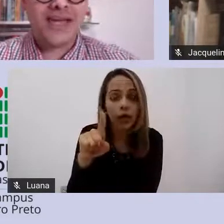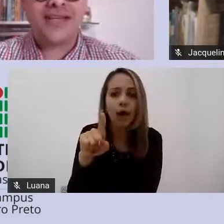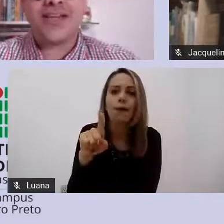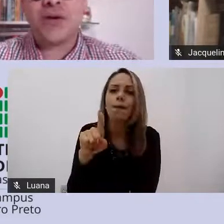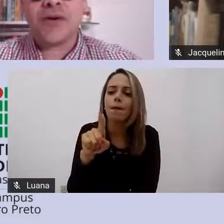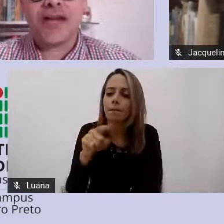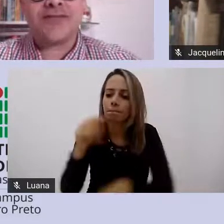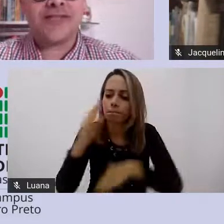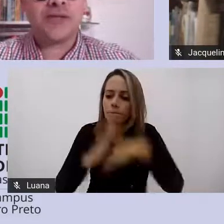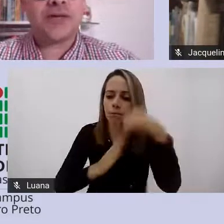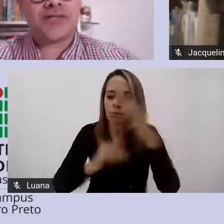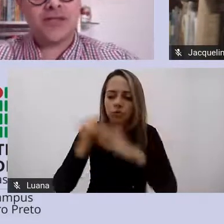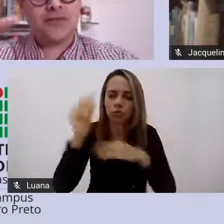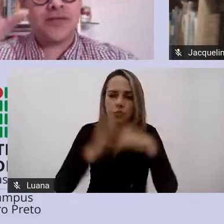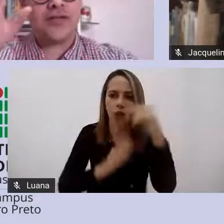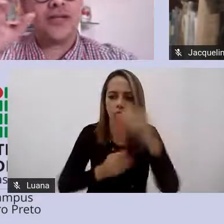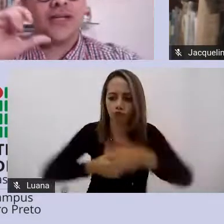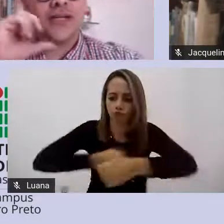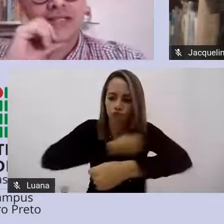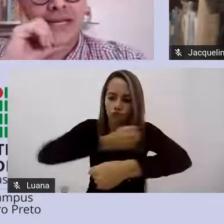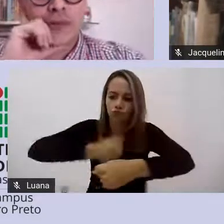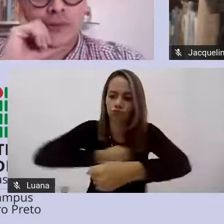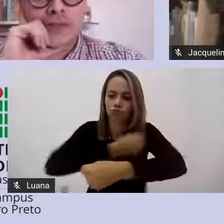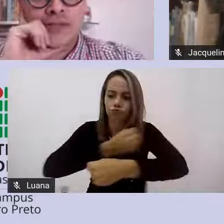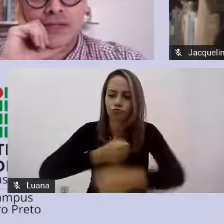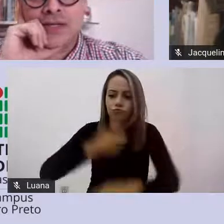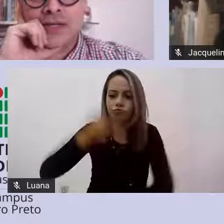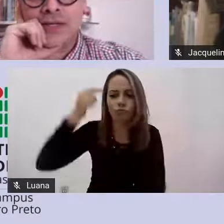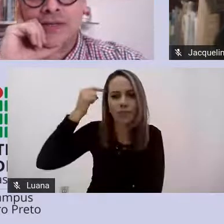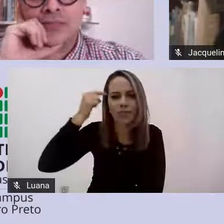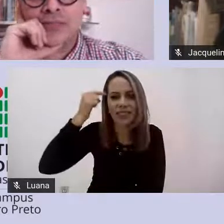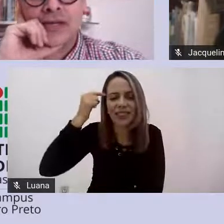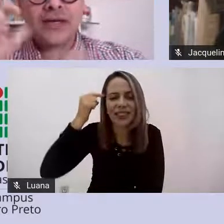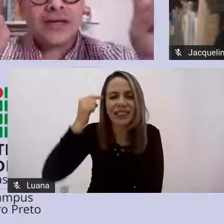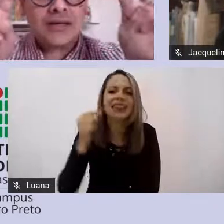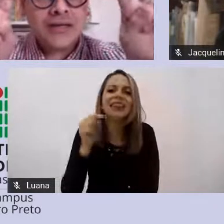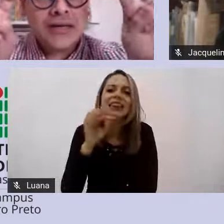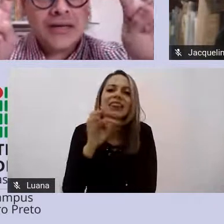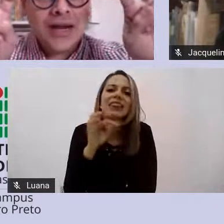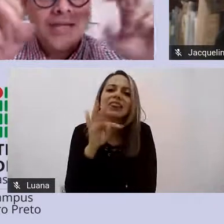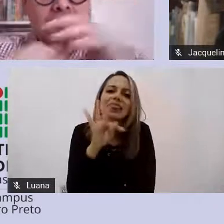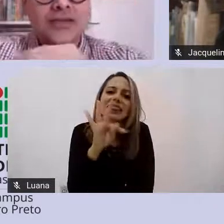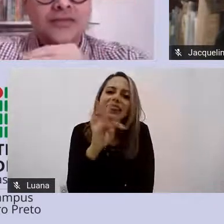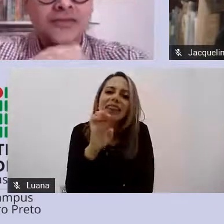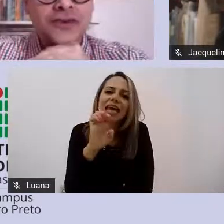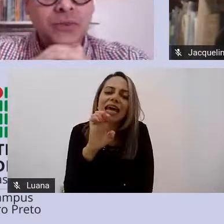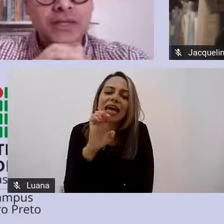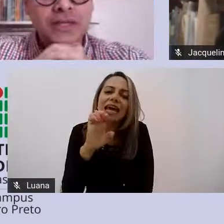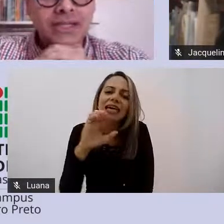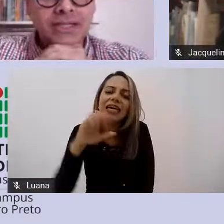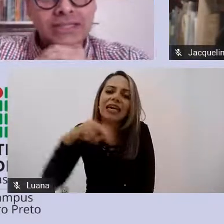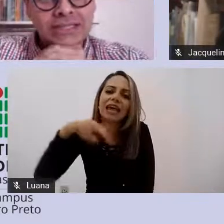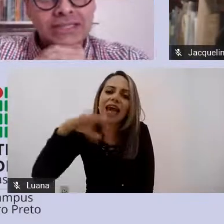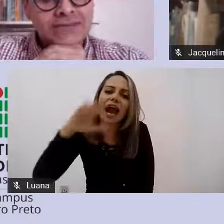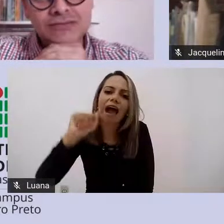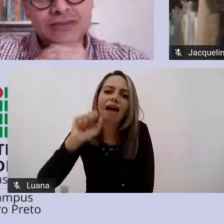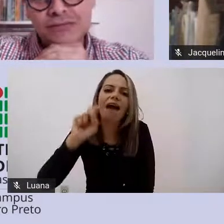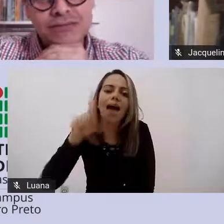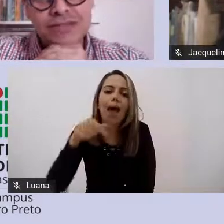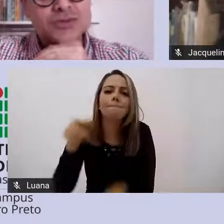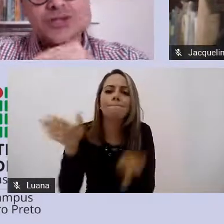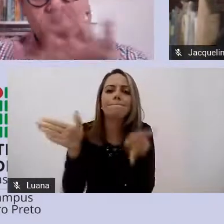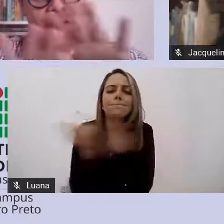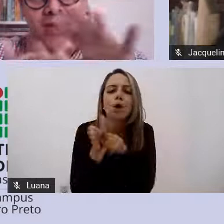técnica é uma palavra específica da cozinha clássica franco-italiana, né?